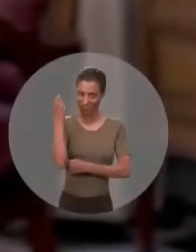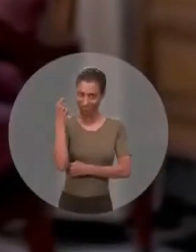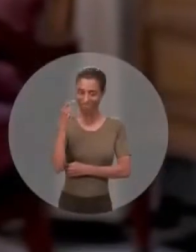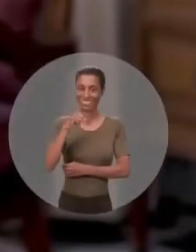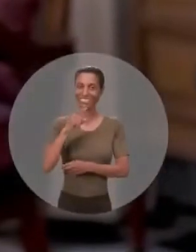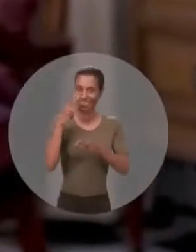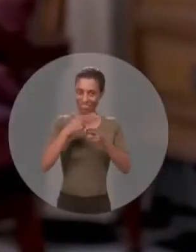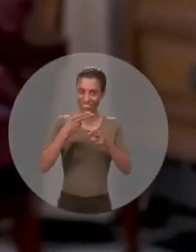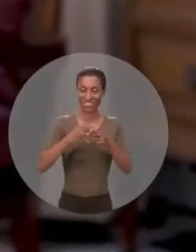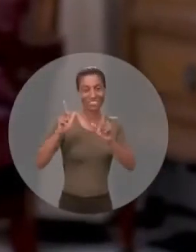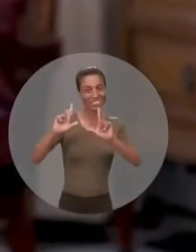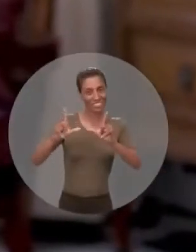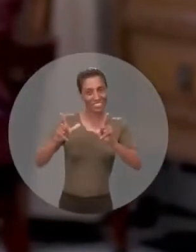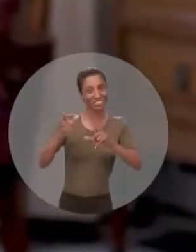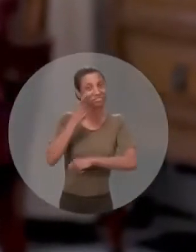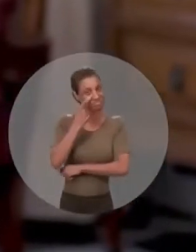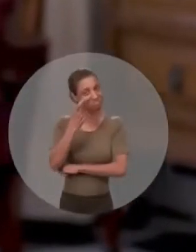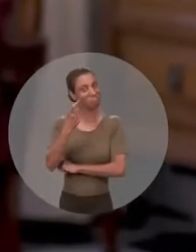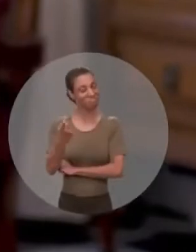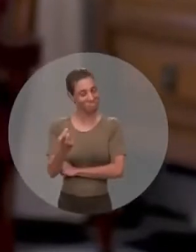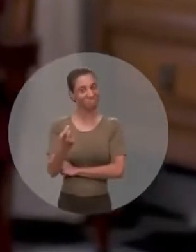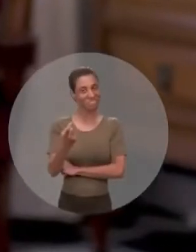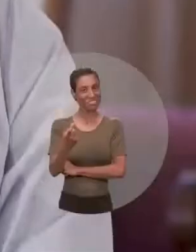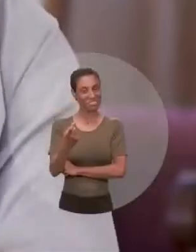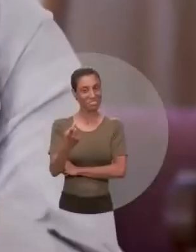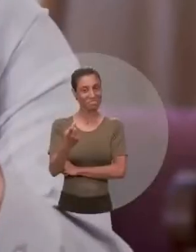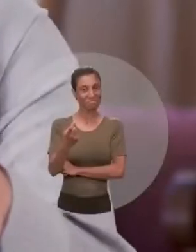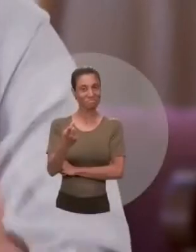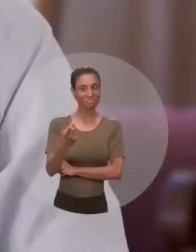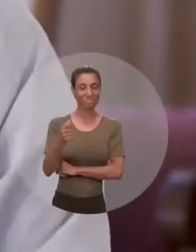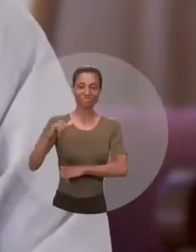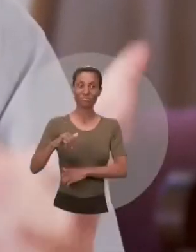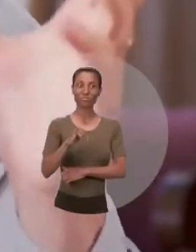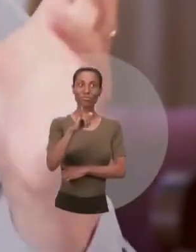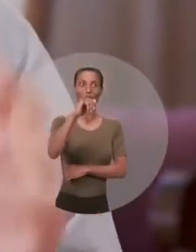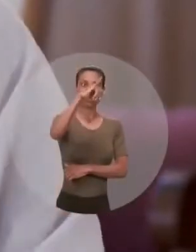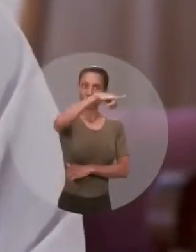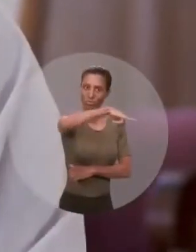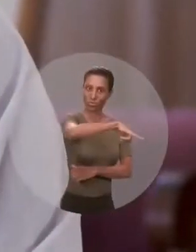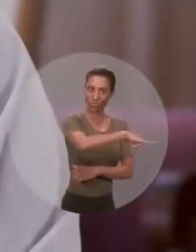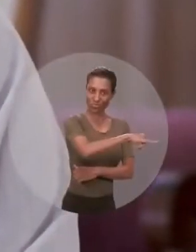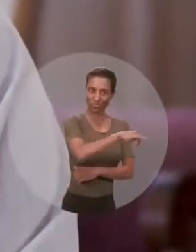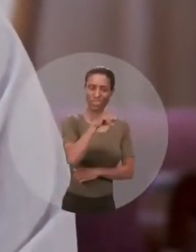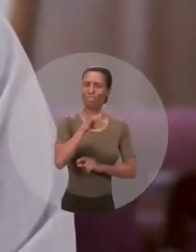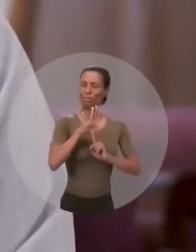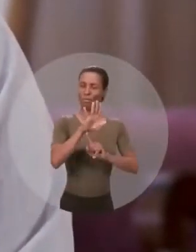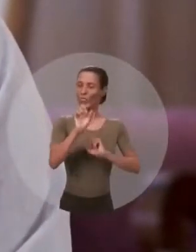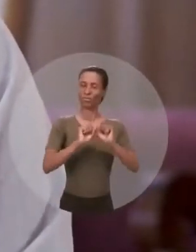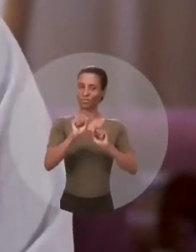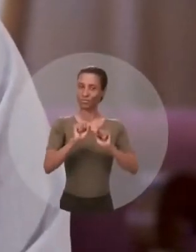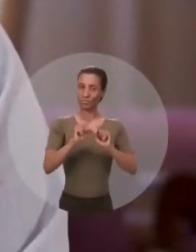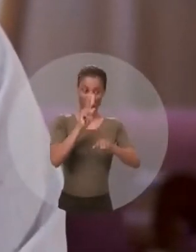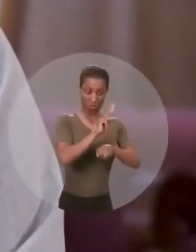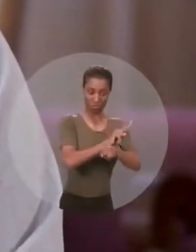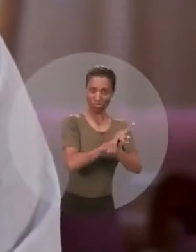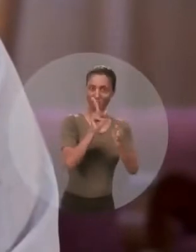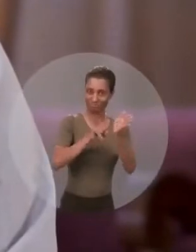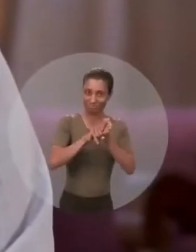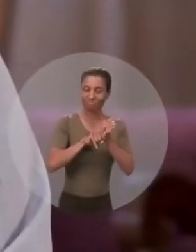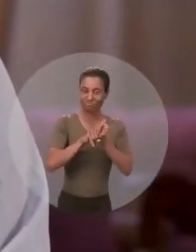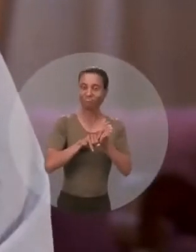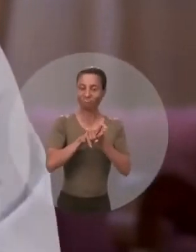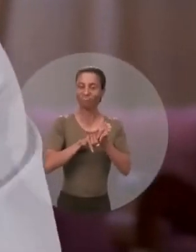Pessoal, tem uma série de TV muito interessante. Mayday Desastres Aéreos. Ela nos mostra o